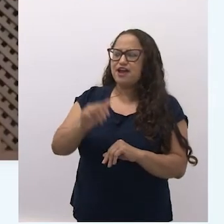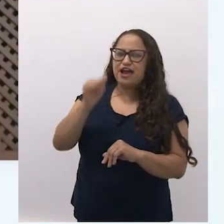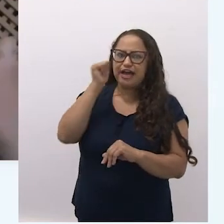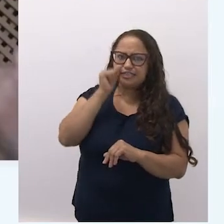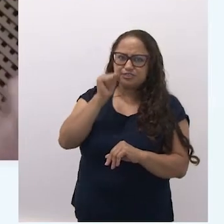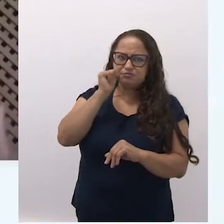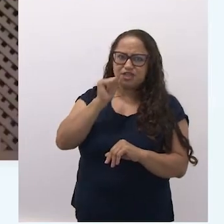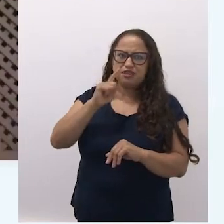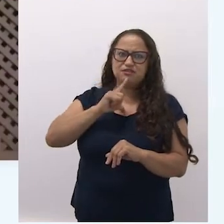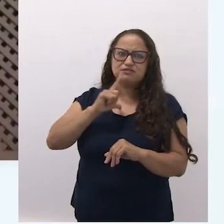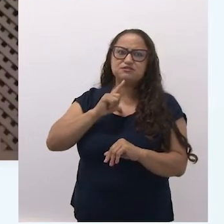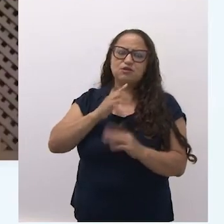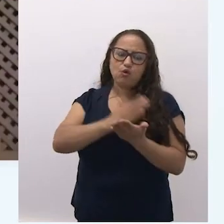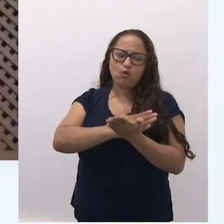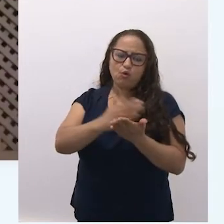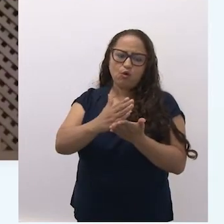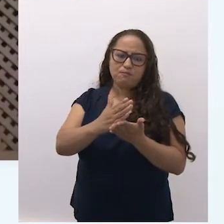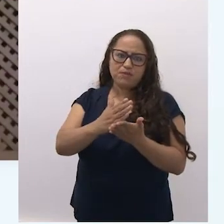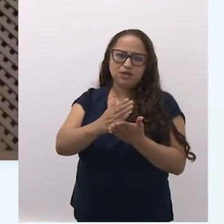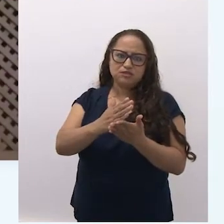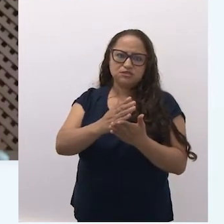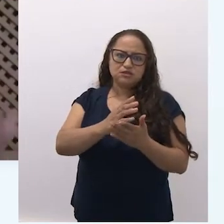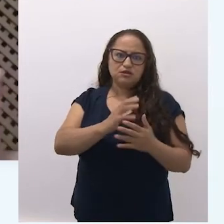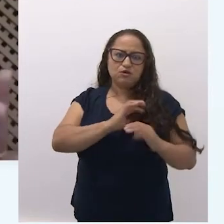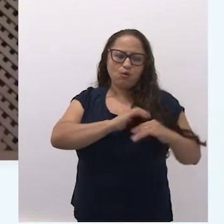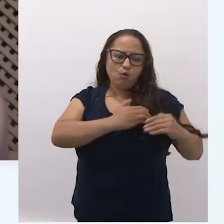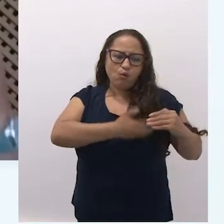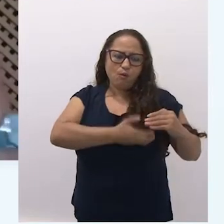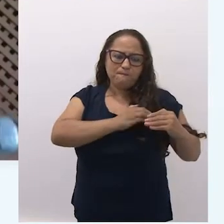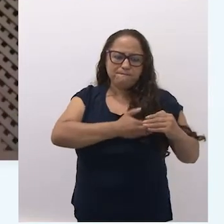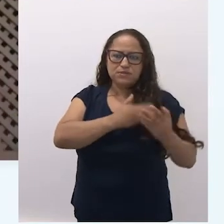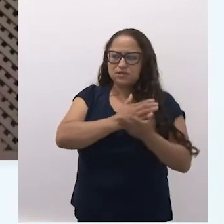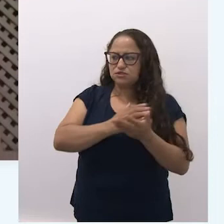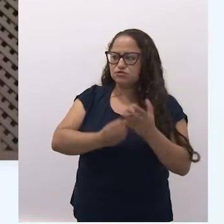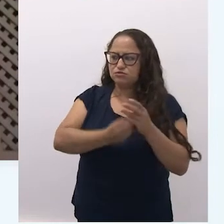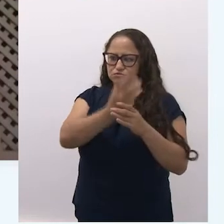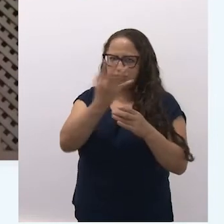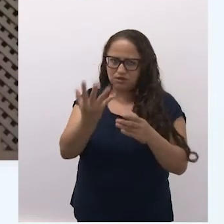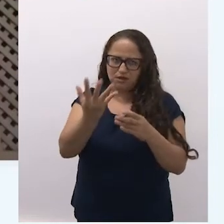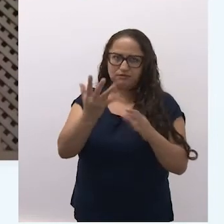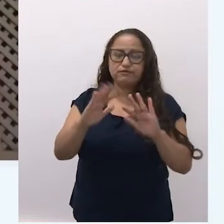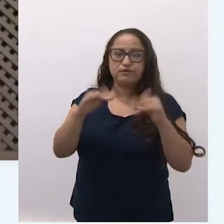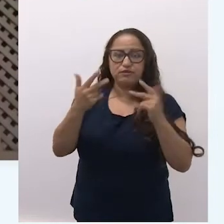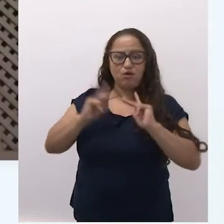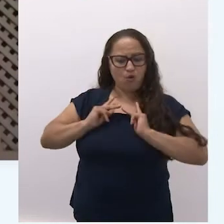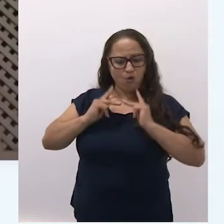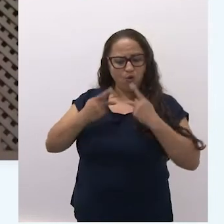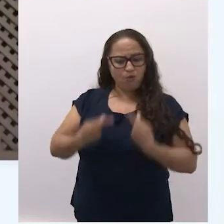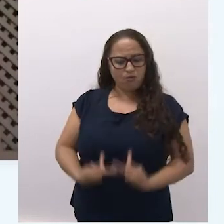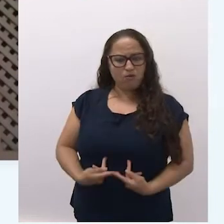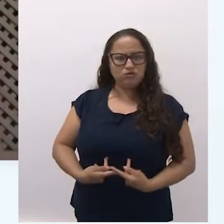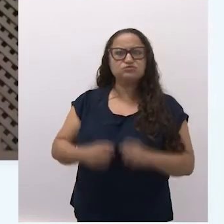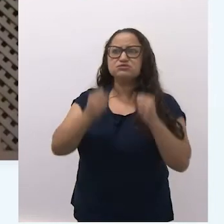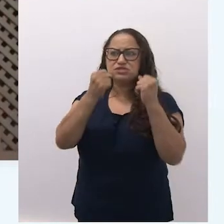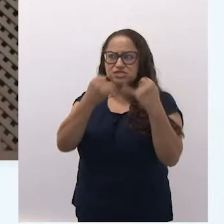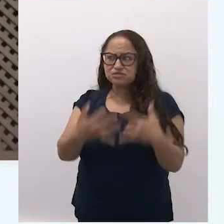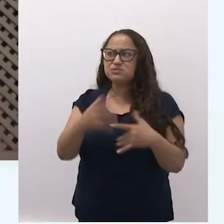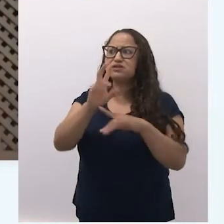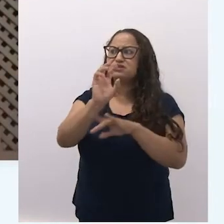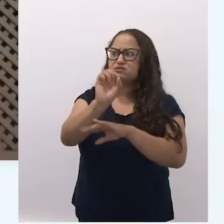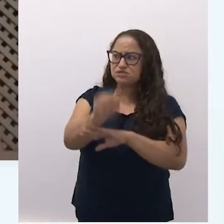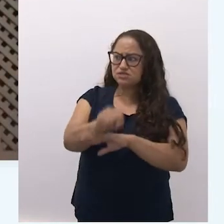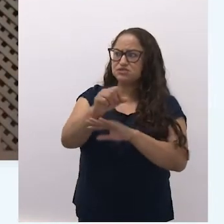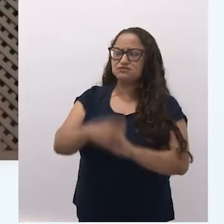surgimento dos seios, o corpo vai ficando modelado. Então, em questão de hormônios, os hormônios explicam sim,